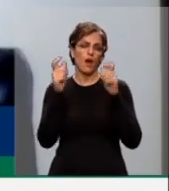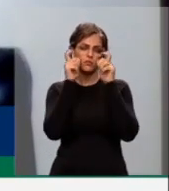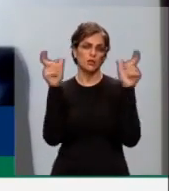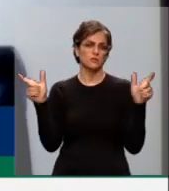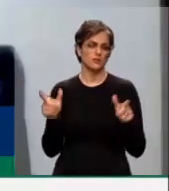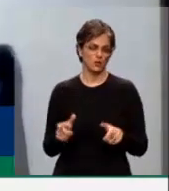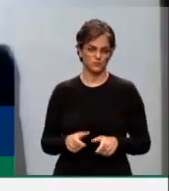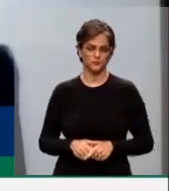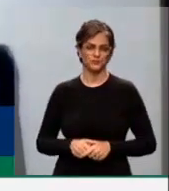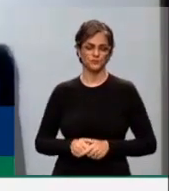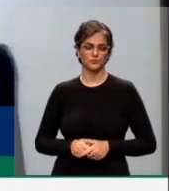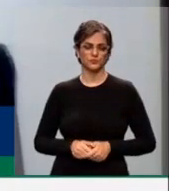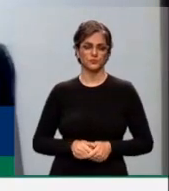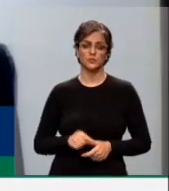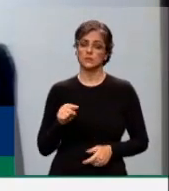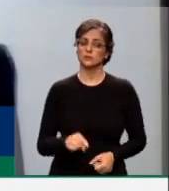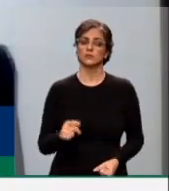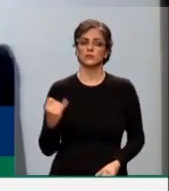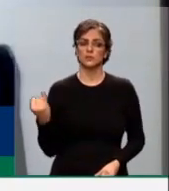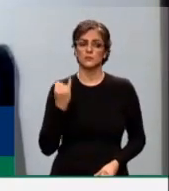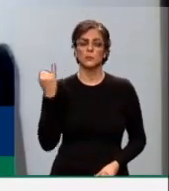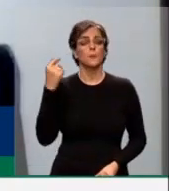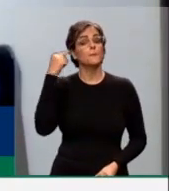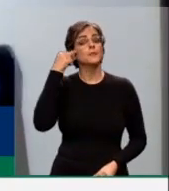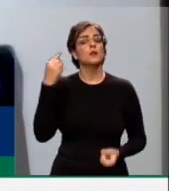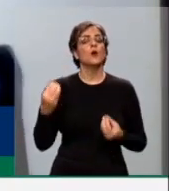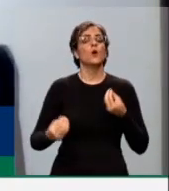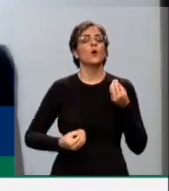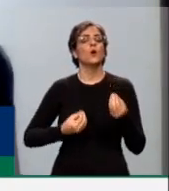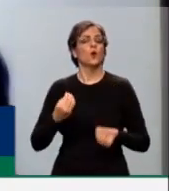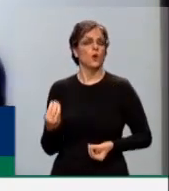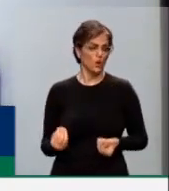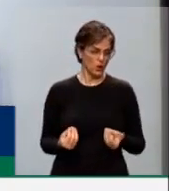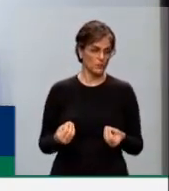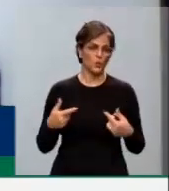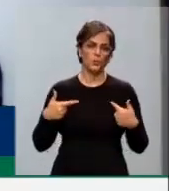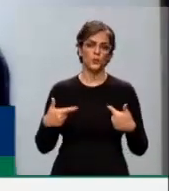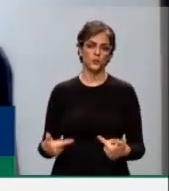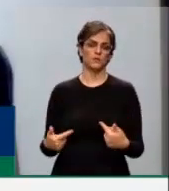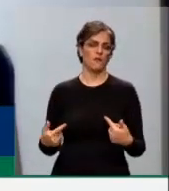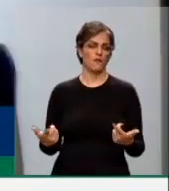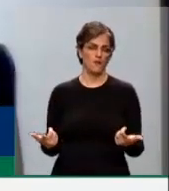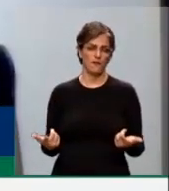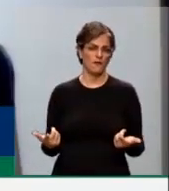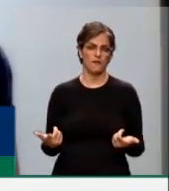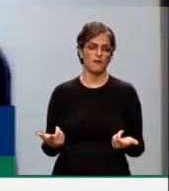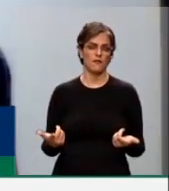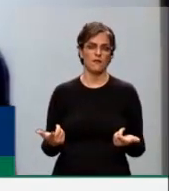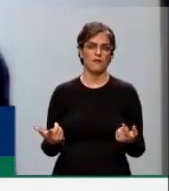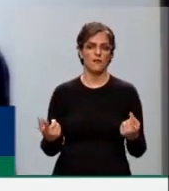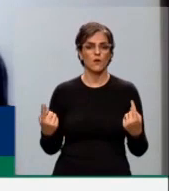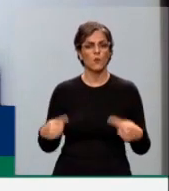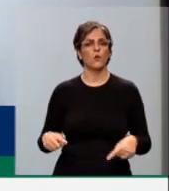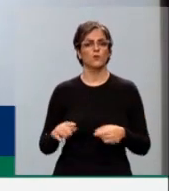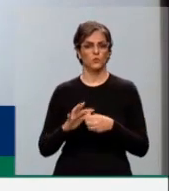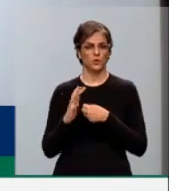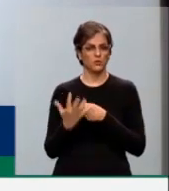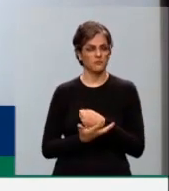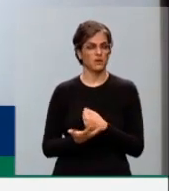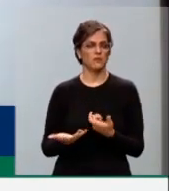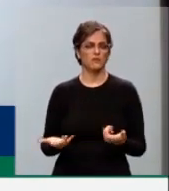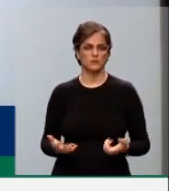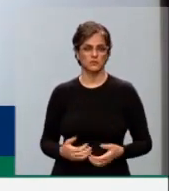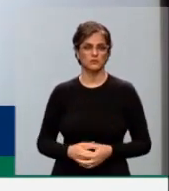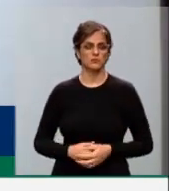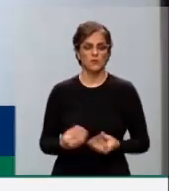para se pensar as políticas de combate à disseminação do coronavírus. Essa é uma grande preocupação, porque